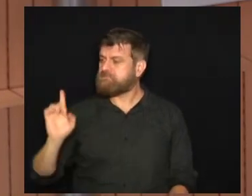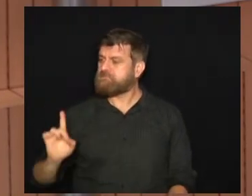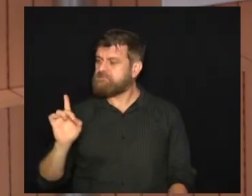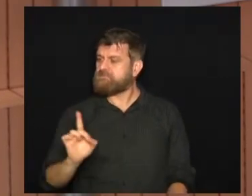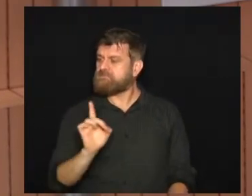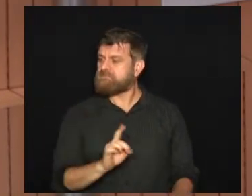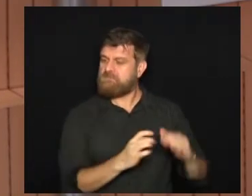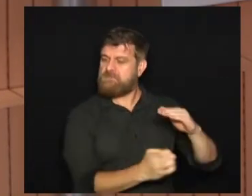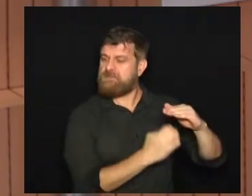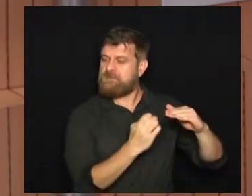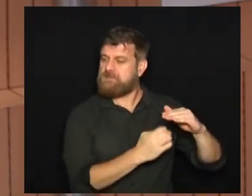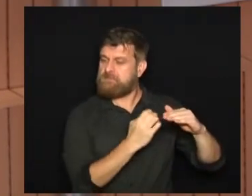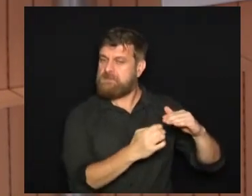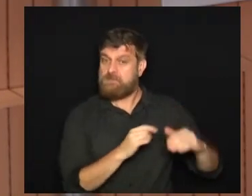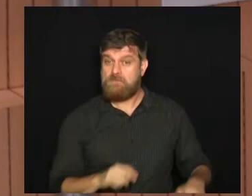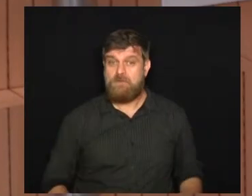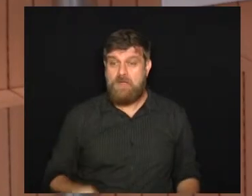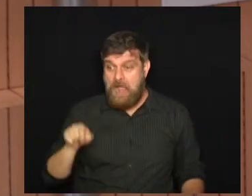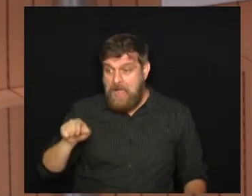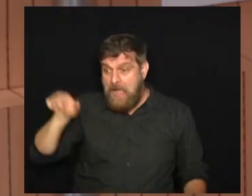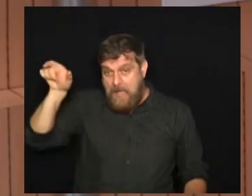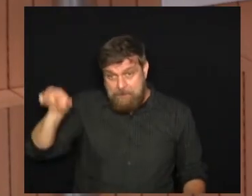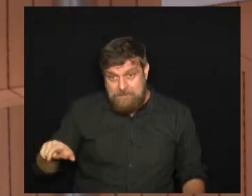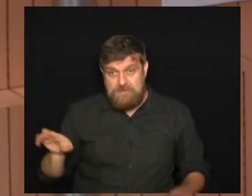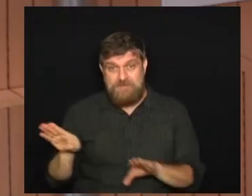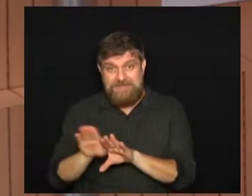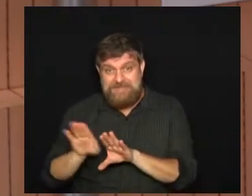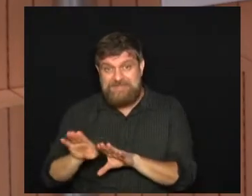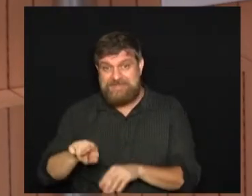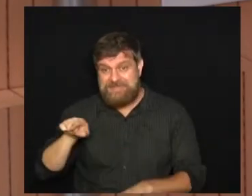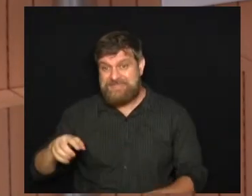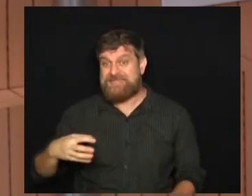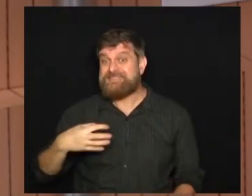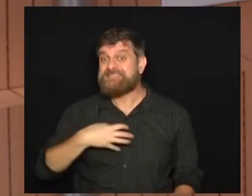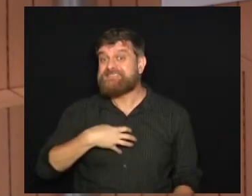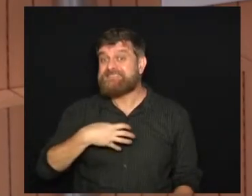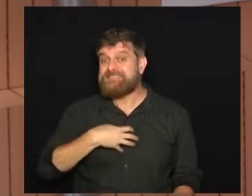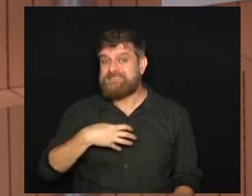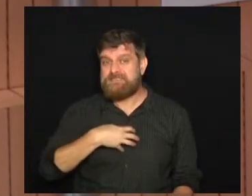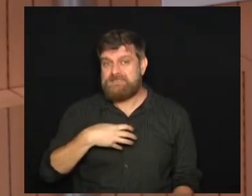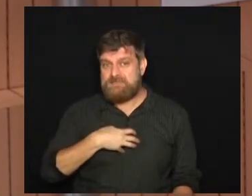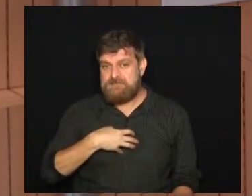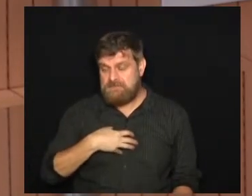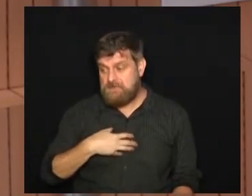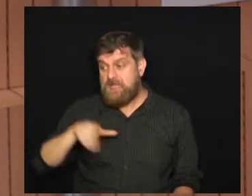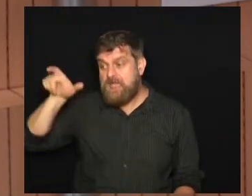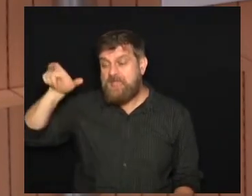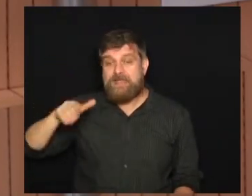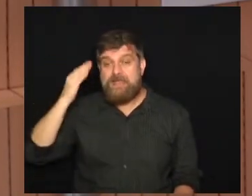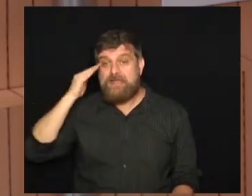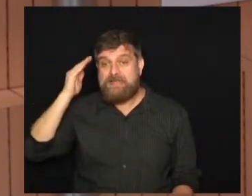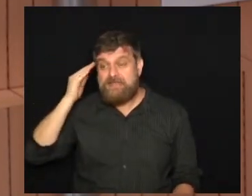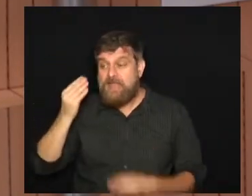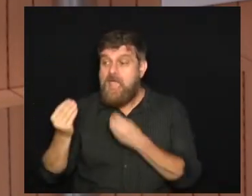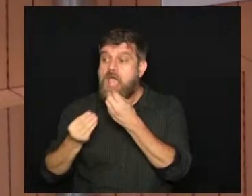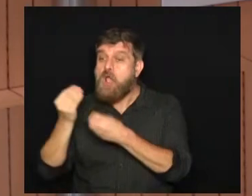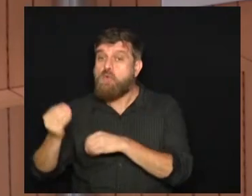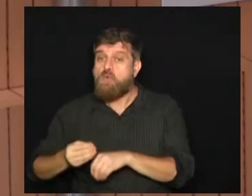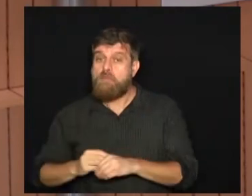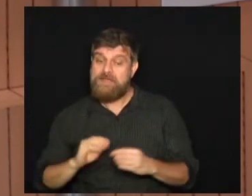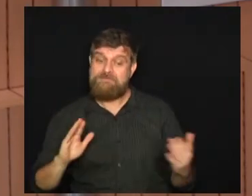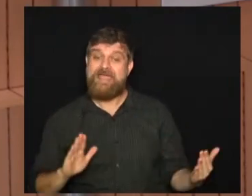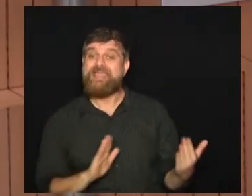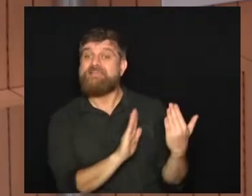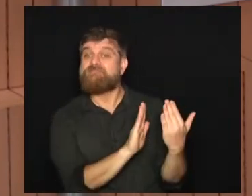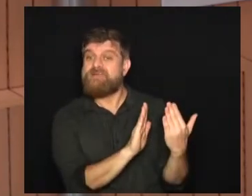para um emprego, mas ele tem que ter também sensibilizado na condição dele de como que ele vai enfrentar isso